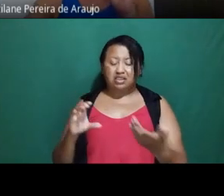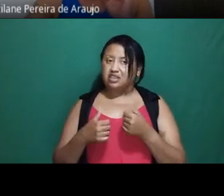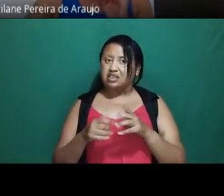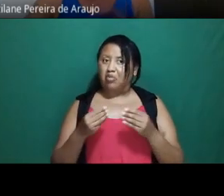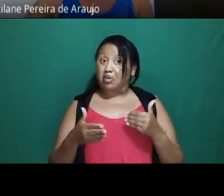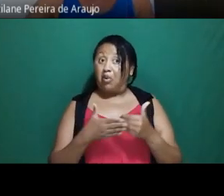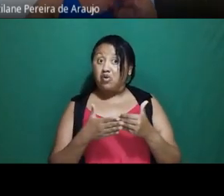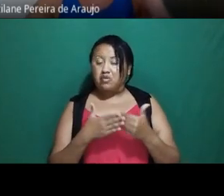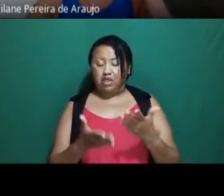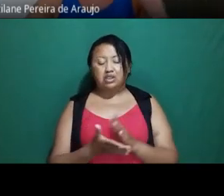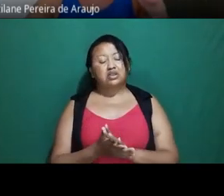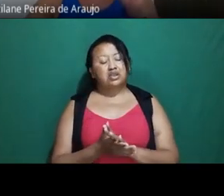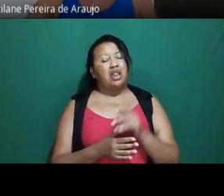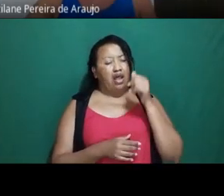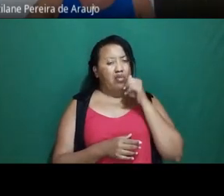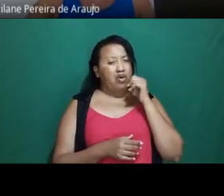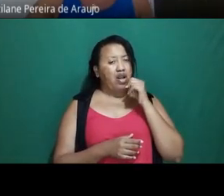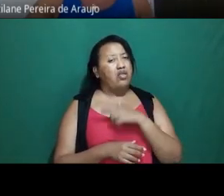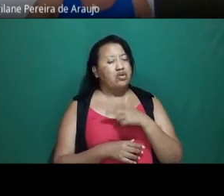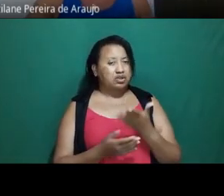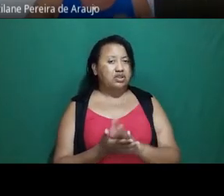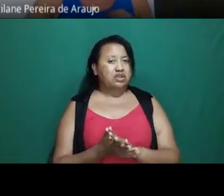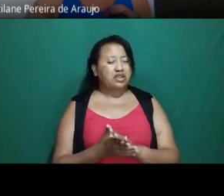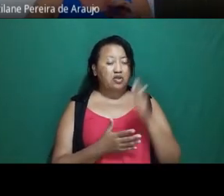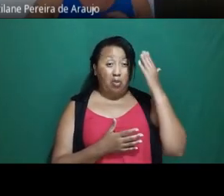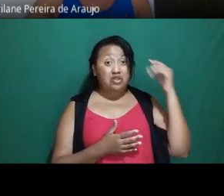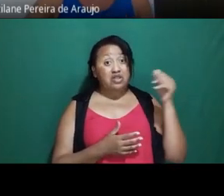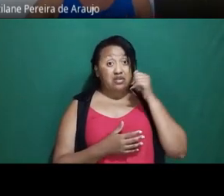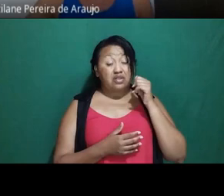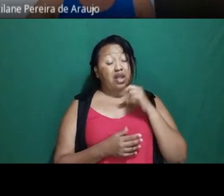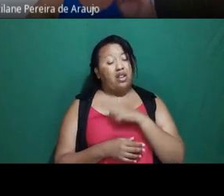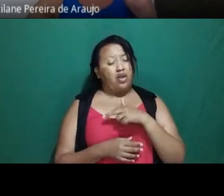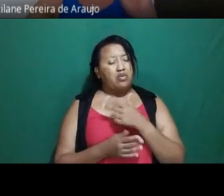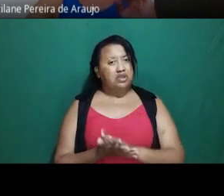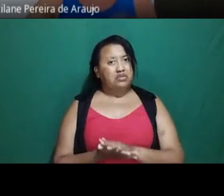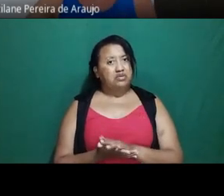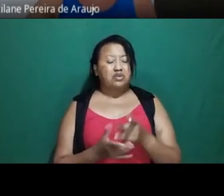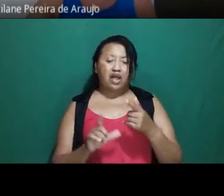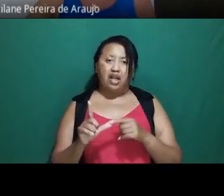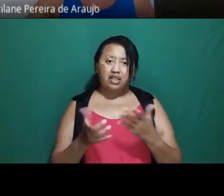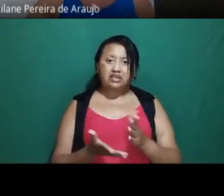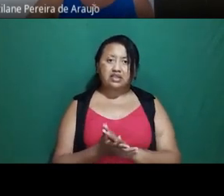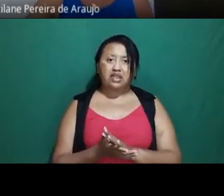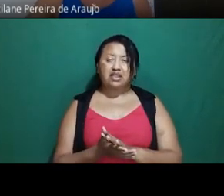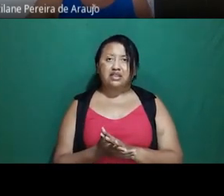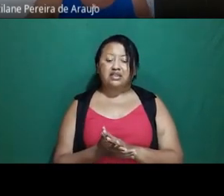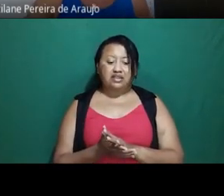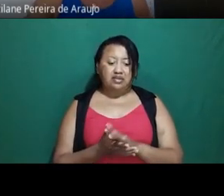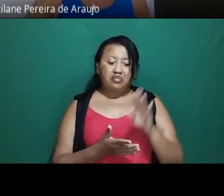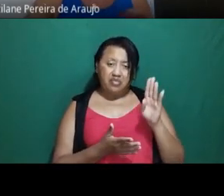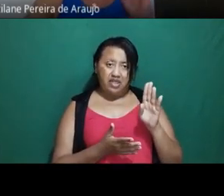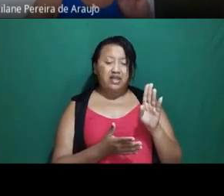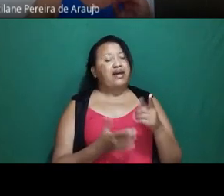muito aproximadas da mulher do Romantismo da personagem feminina do Romantismo então a letra B seria a questão